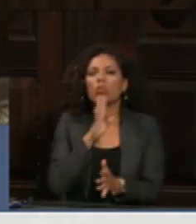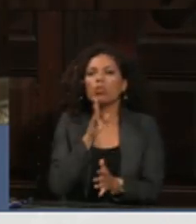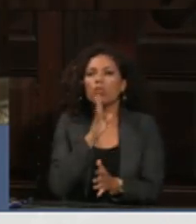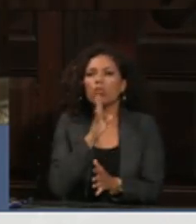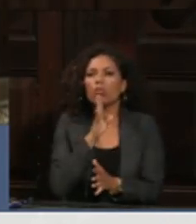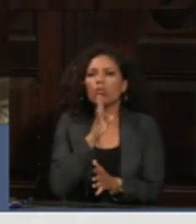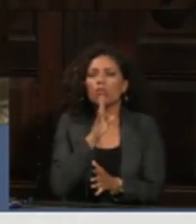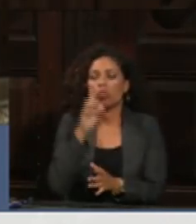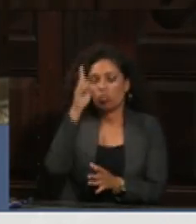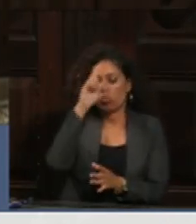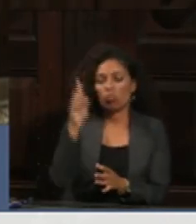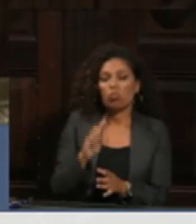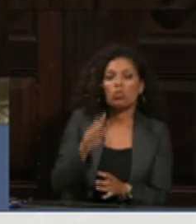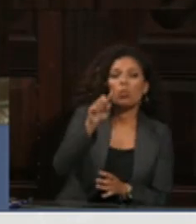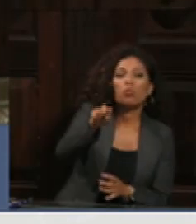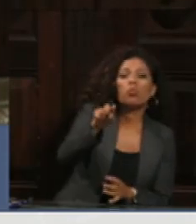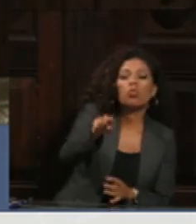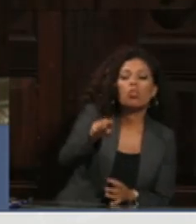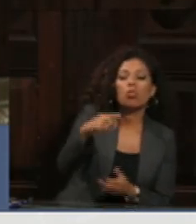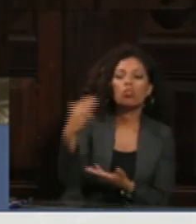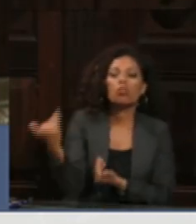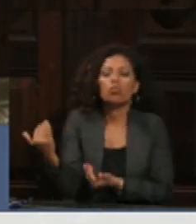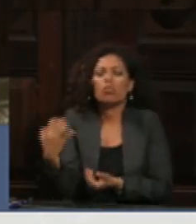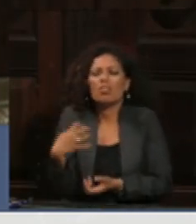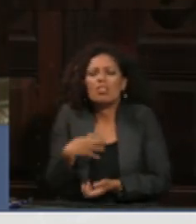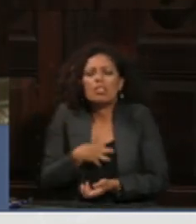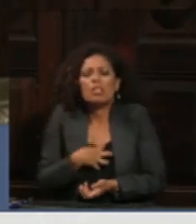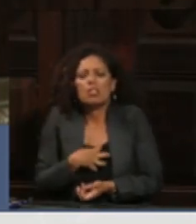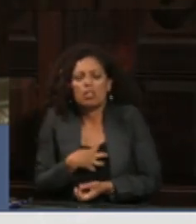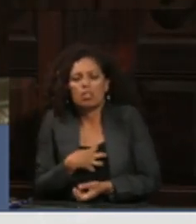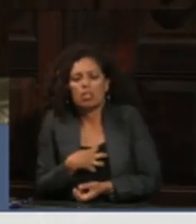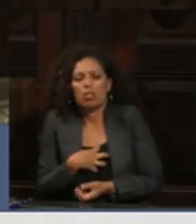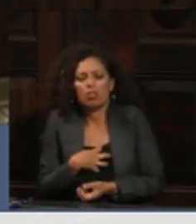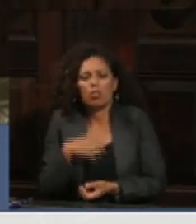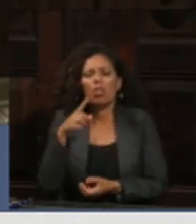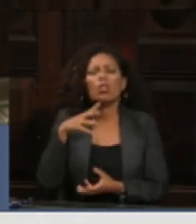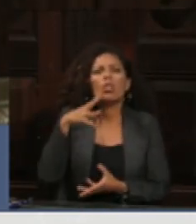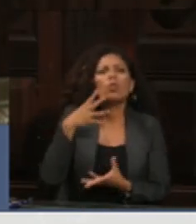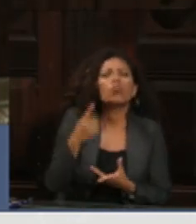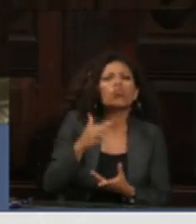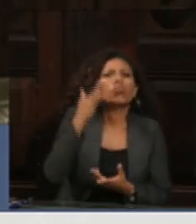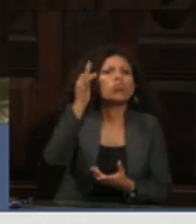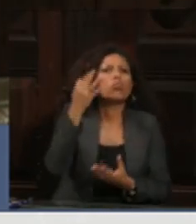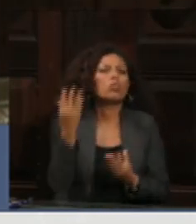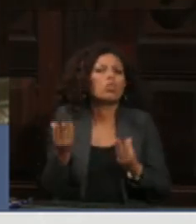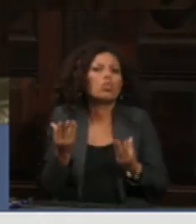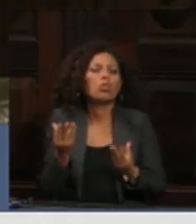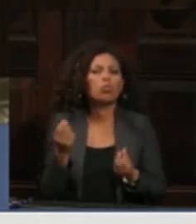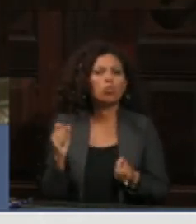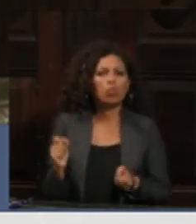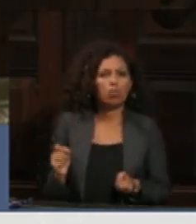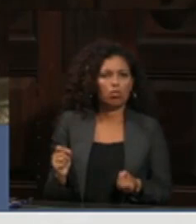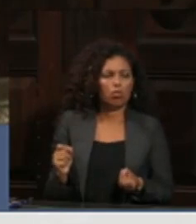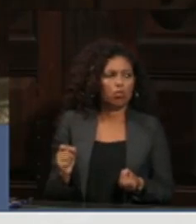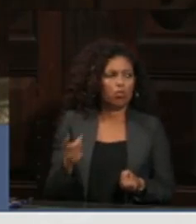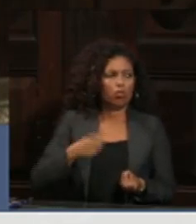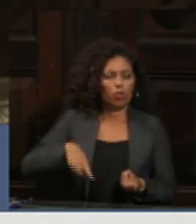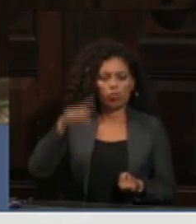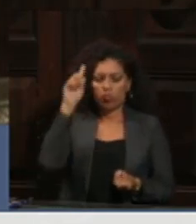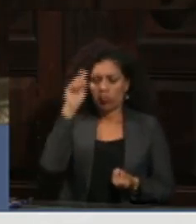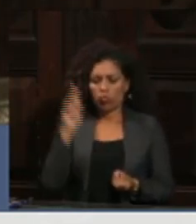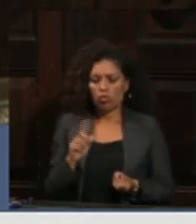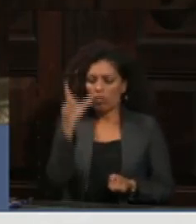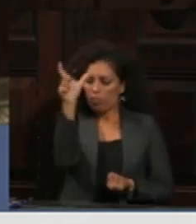que esse aluno quer, o que ele sente, o que ele sonha. A gente não olha esse ser